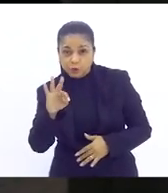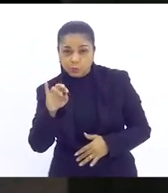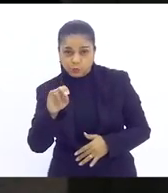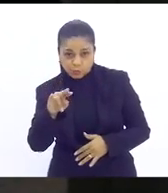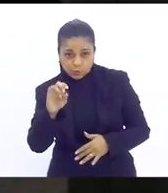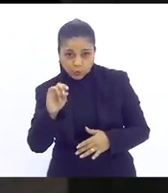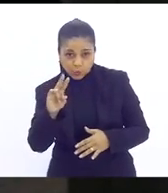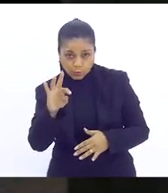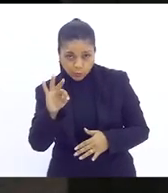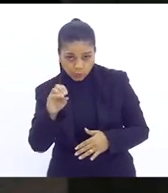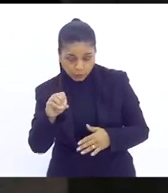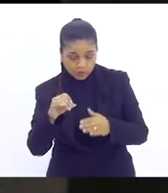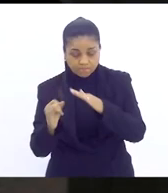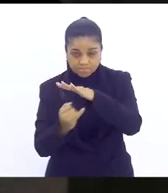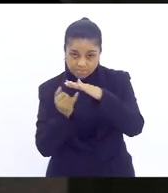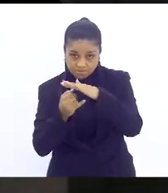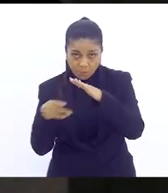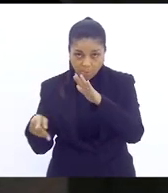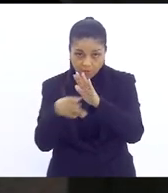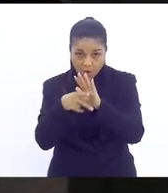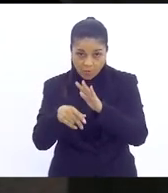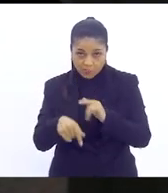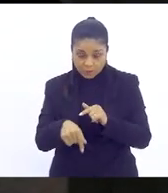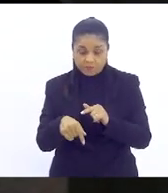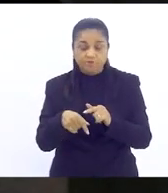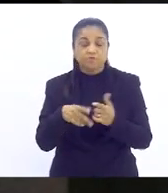teria que ser feito